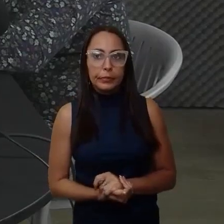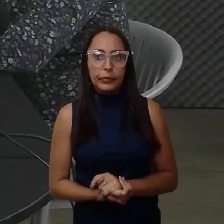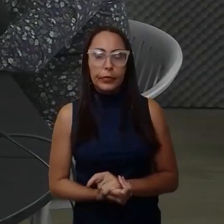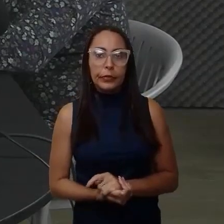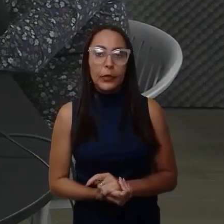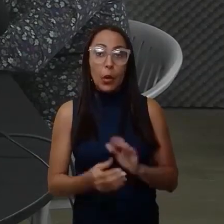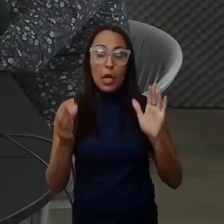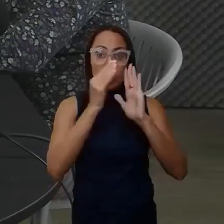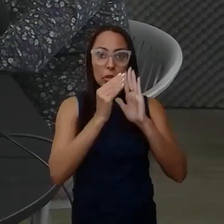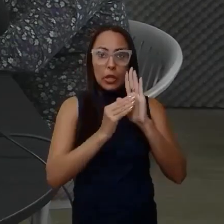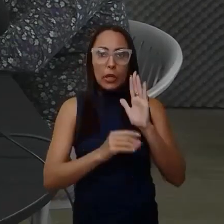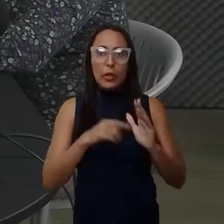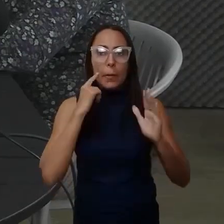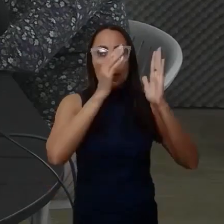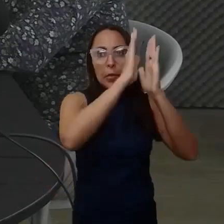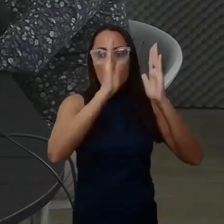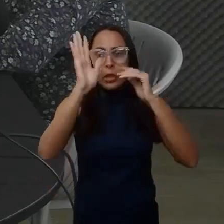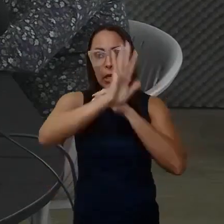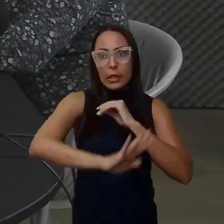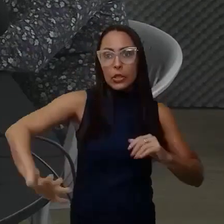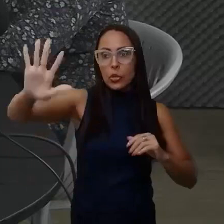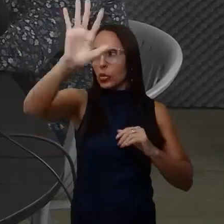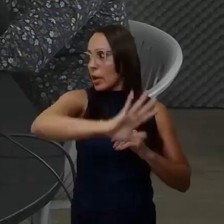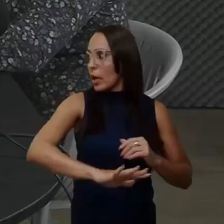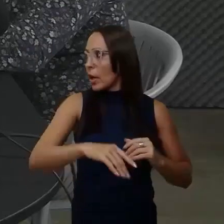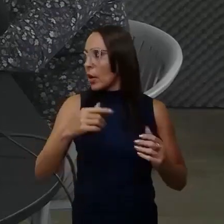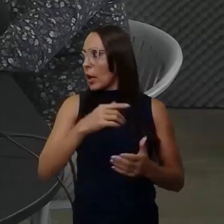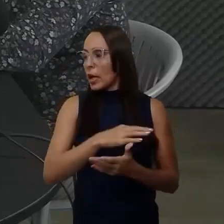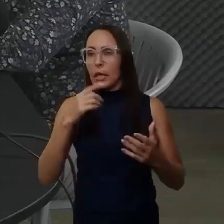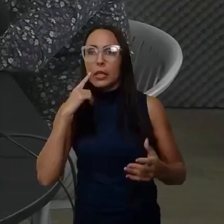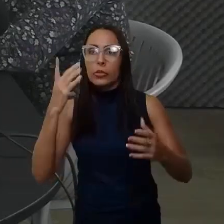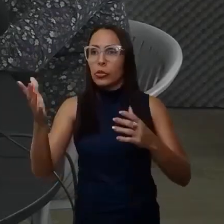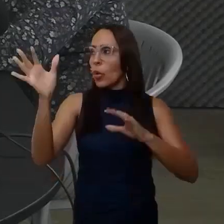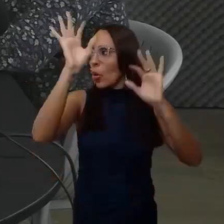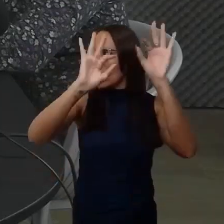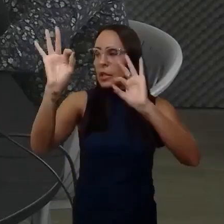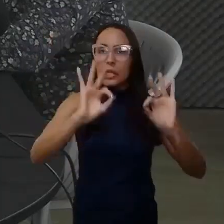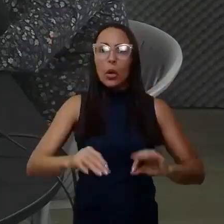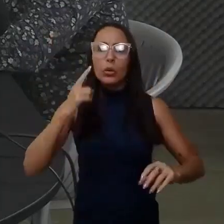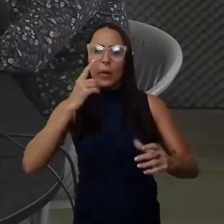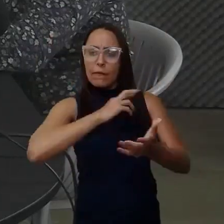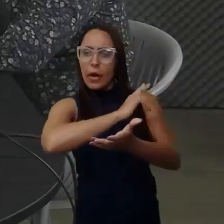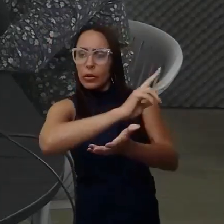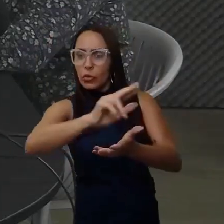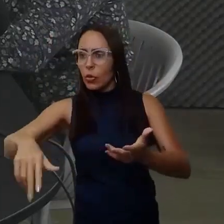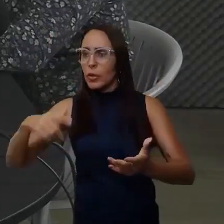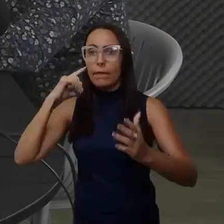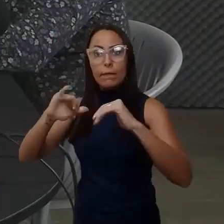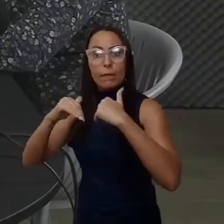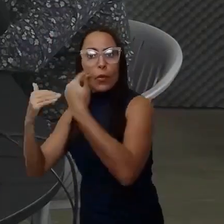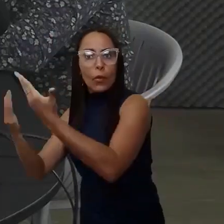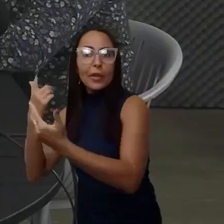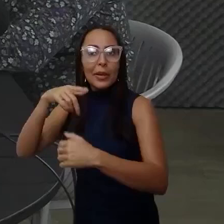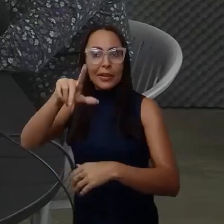registrados. Eu fui na Biblioteca Nacional, no Rio de Janeiro, olhar essas coleções, né? Tem muita coisa fora. Quando eu estudei na Alemanha, eu fui para